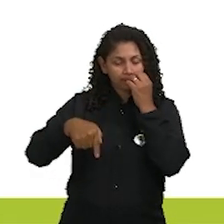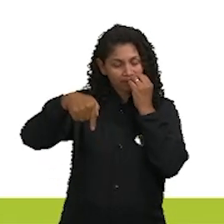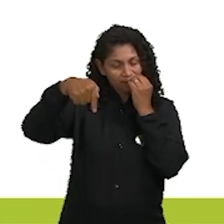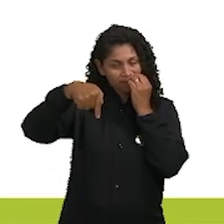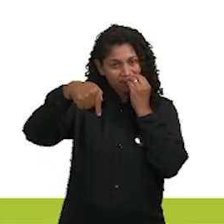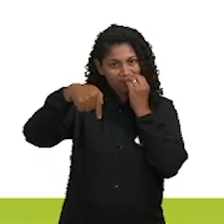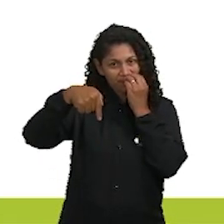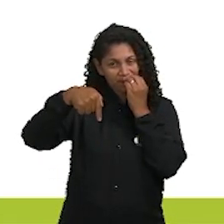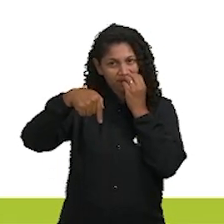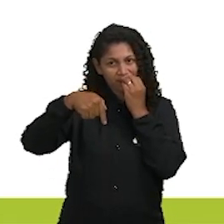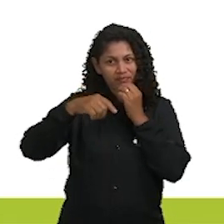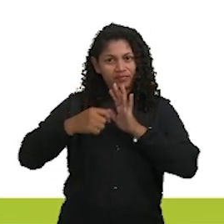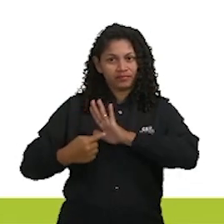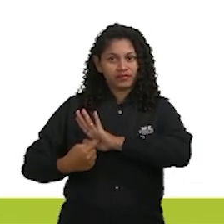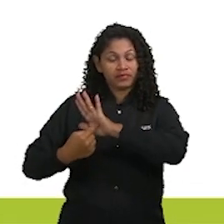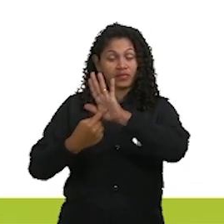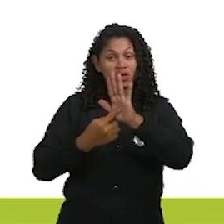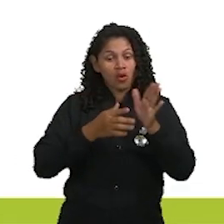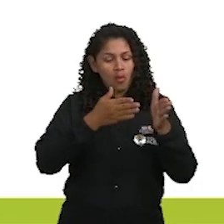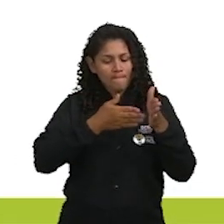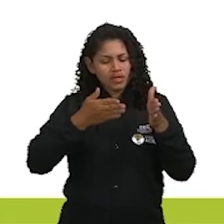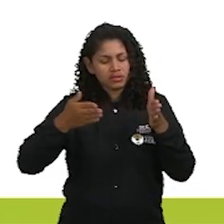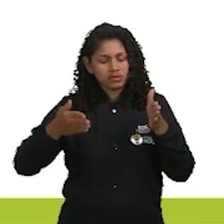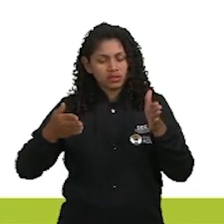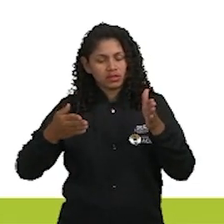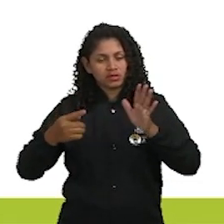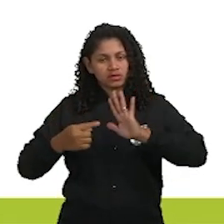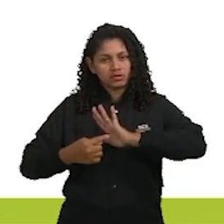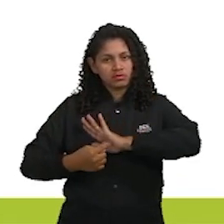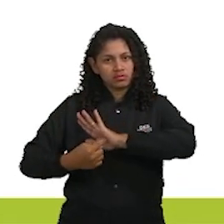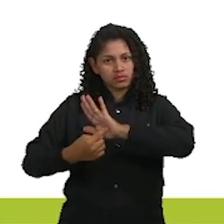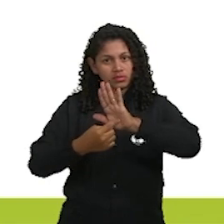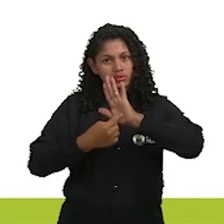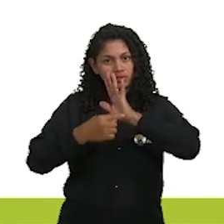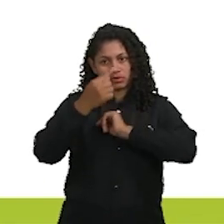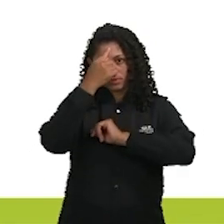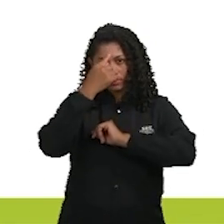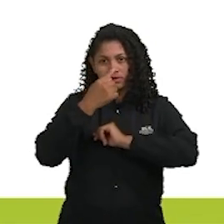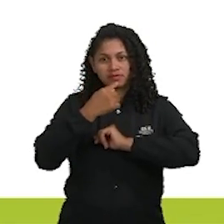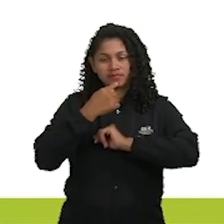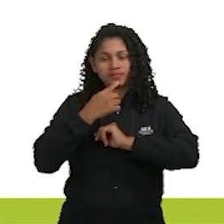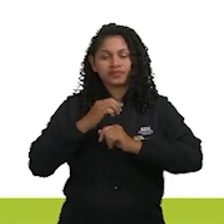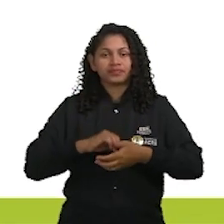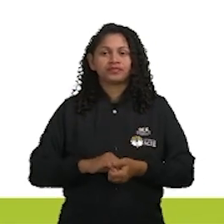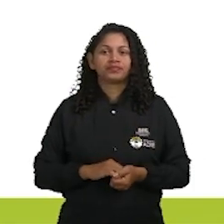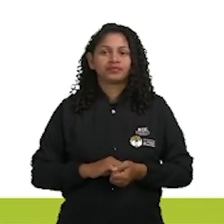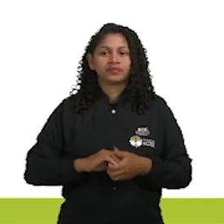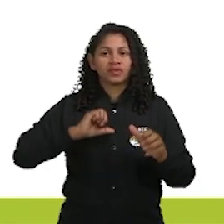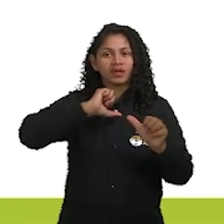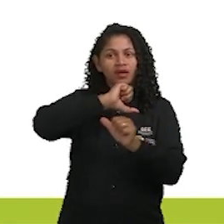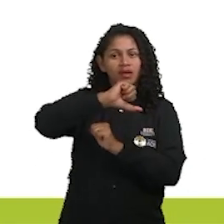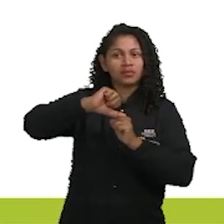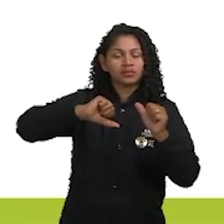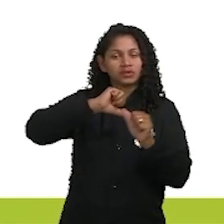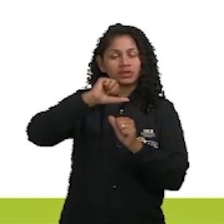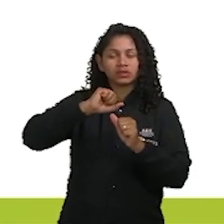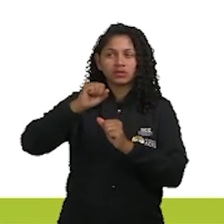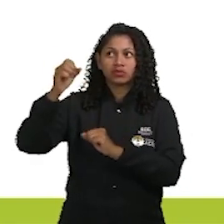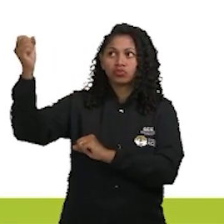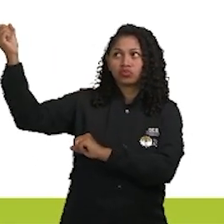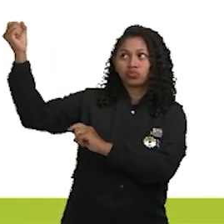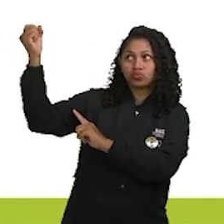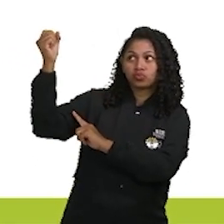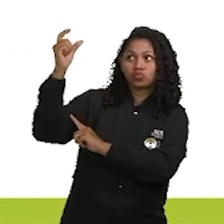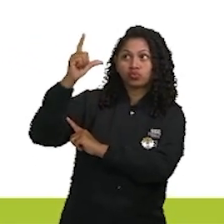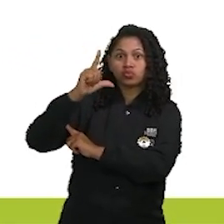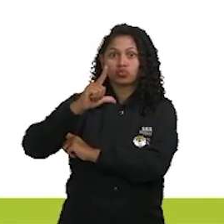estão ilustrados na figura abaixo. A conversão de energia solar em elétrica, ela ocorre por